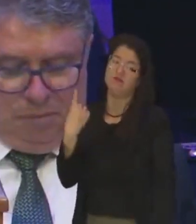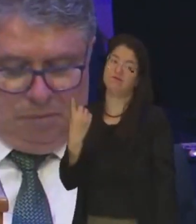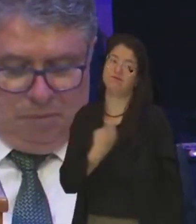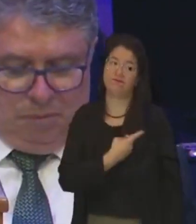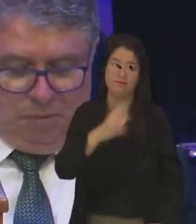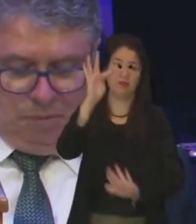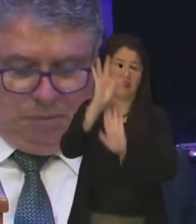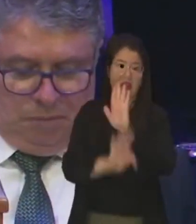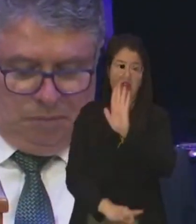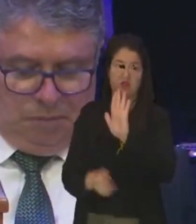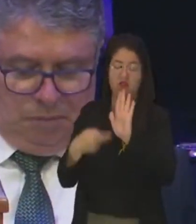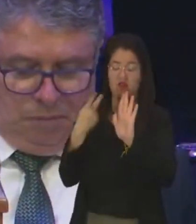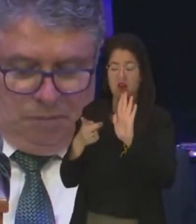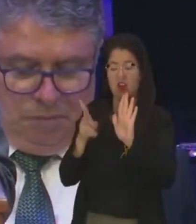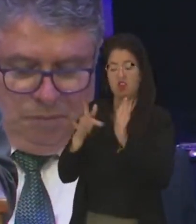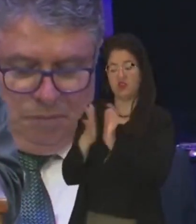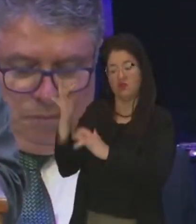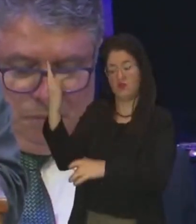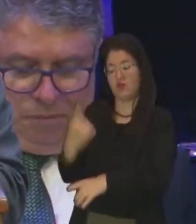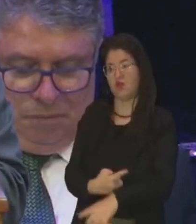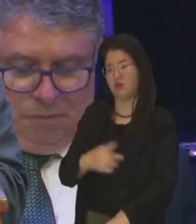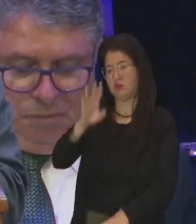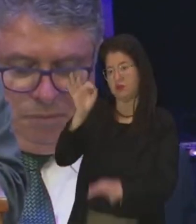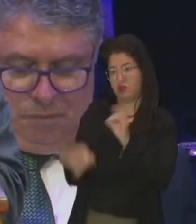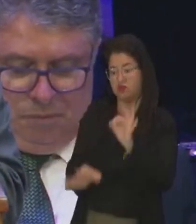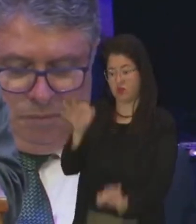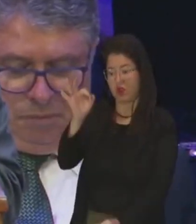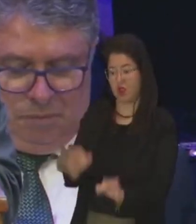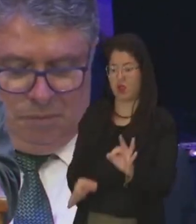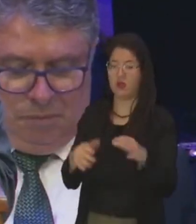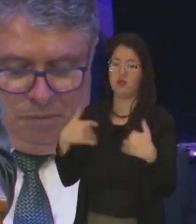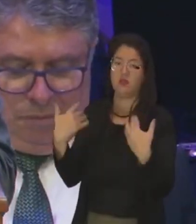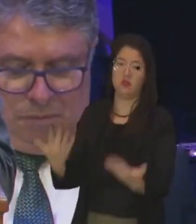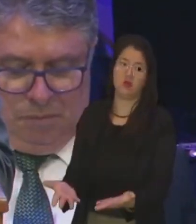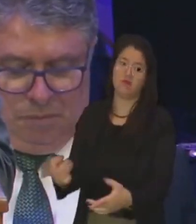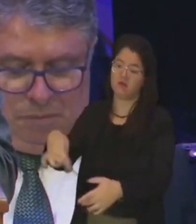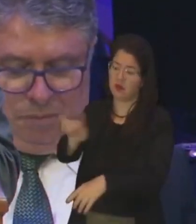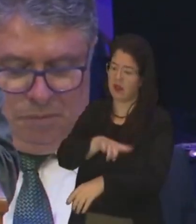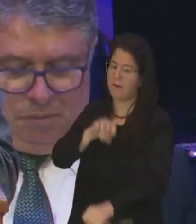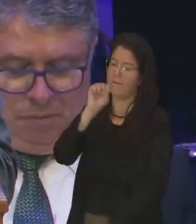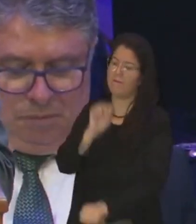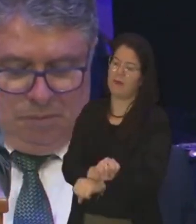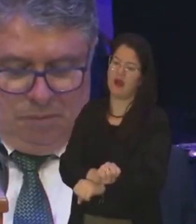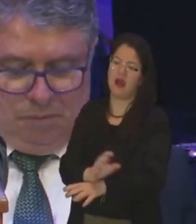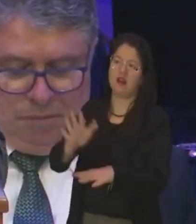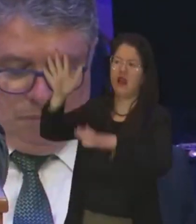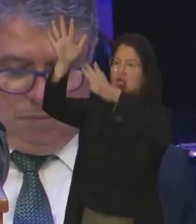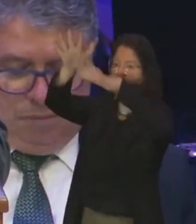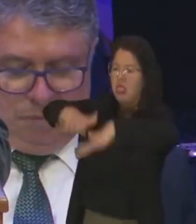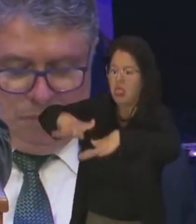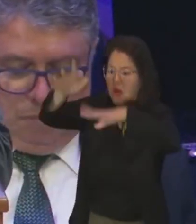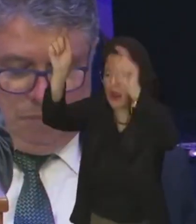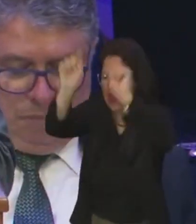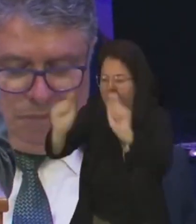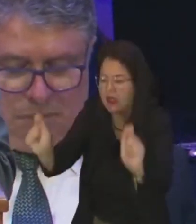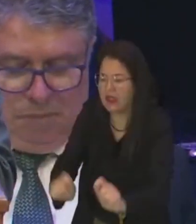diz, né, que Ele vem julgar. Então, parem de fazer, de adorar